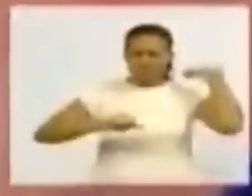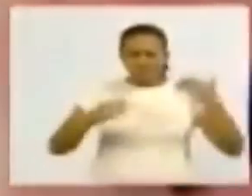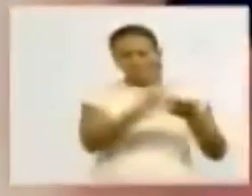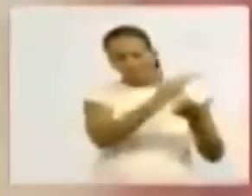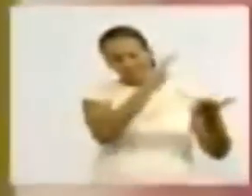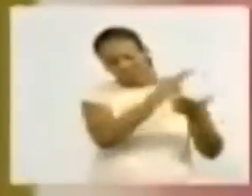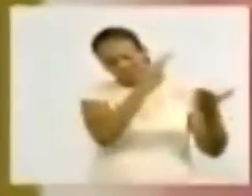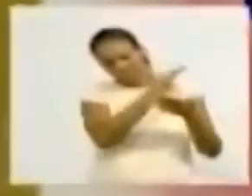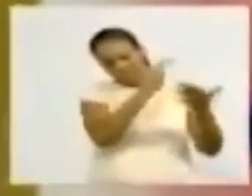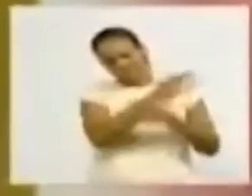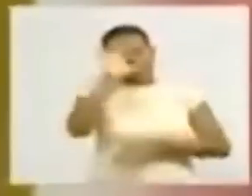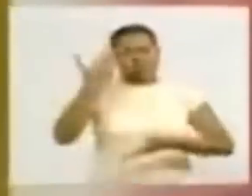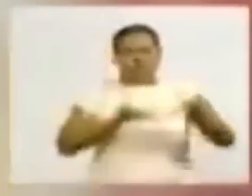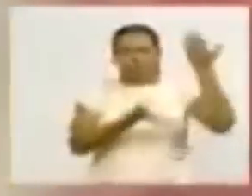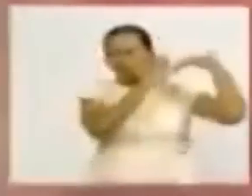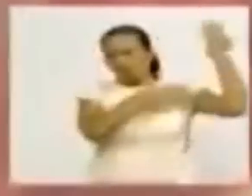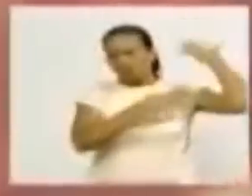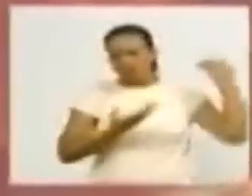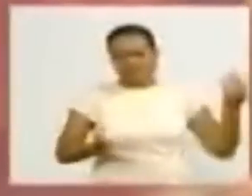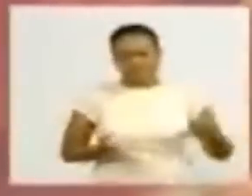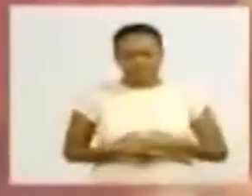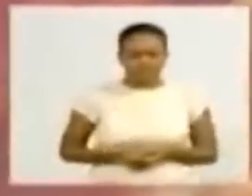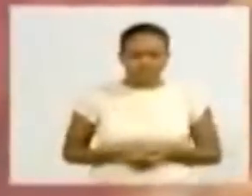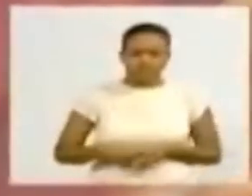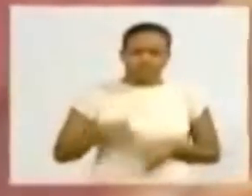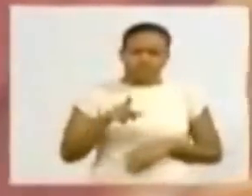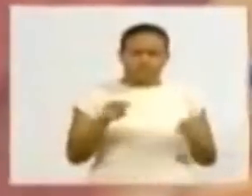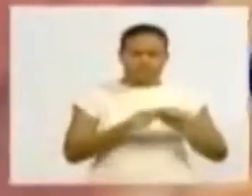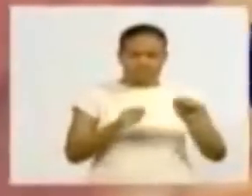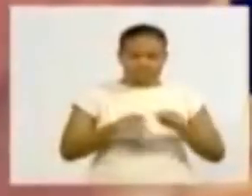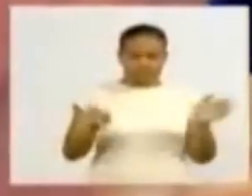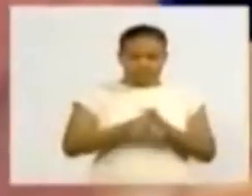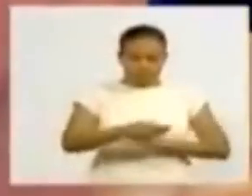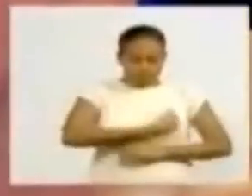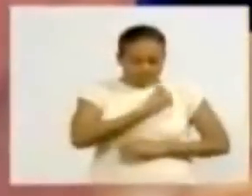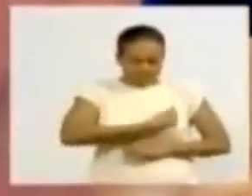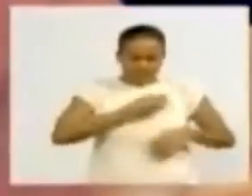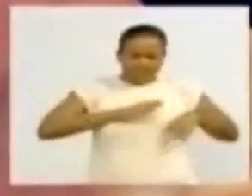de erros demais, de quedas demais, você criou